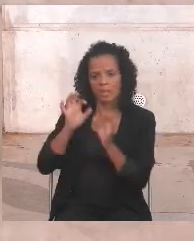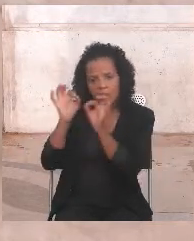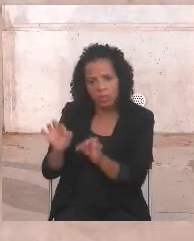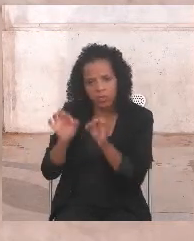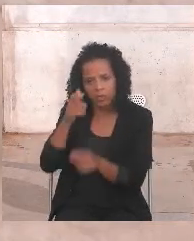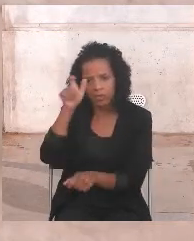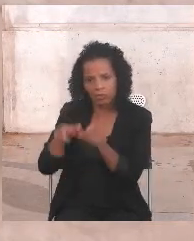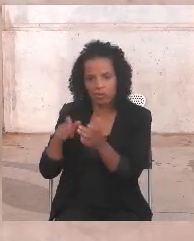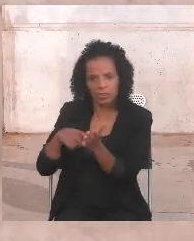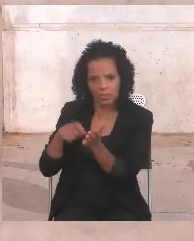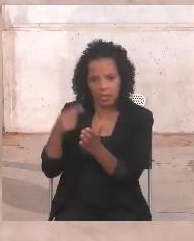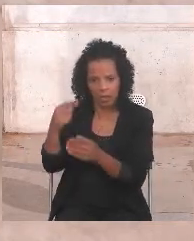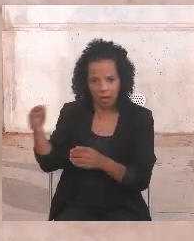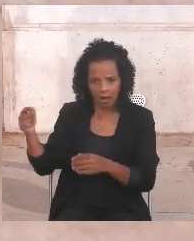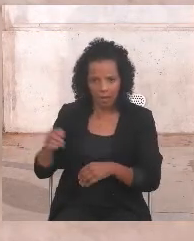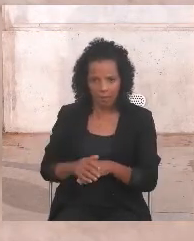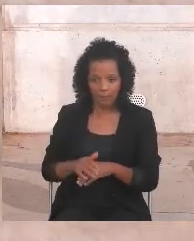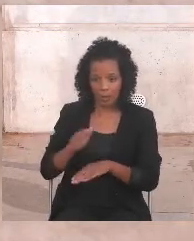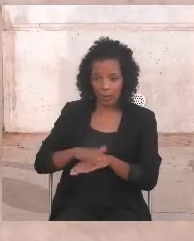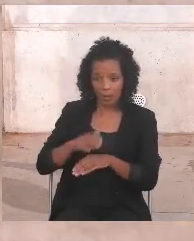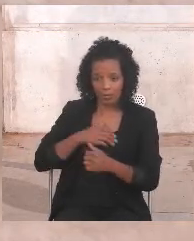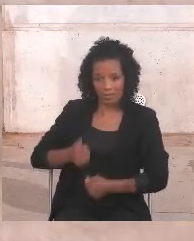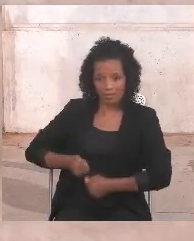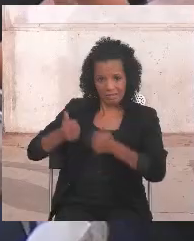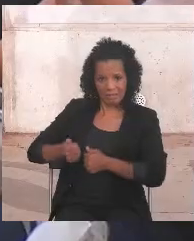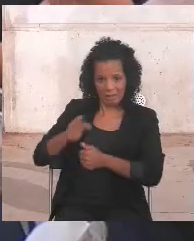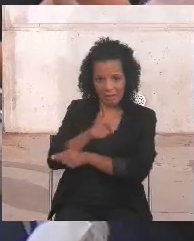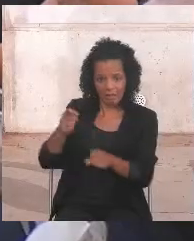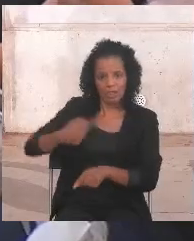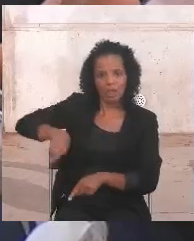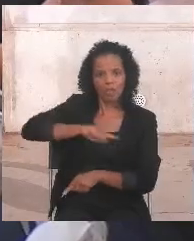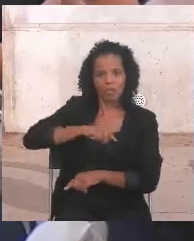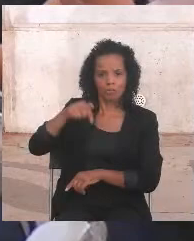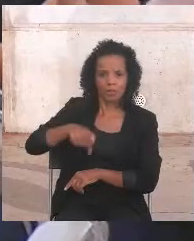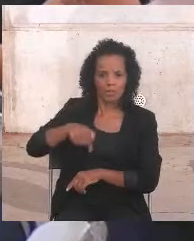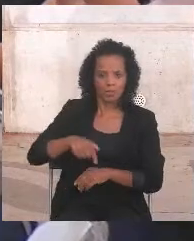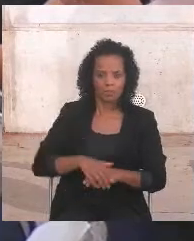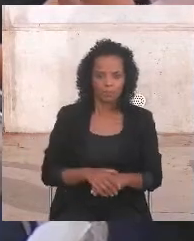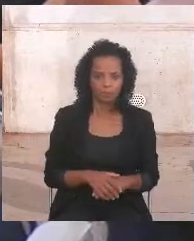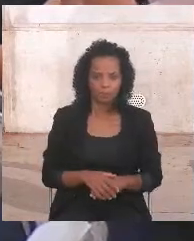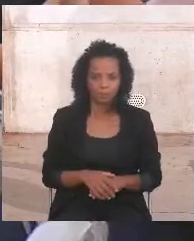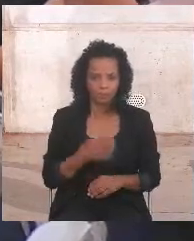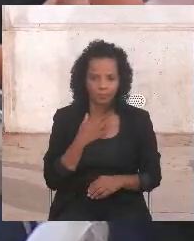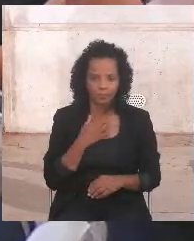cuida de quem precisa. É para essa cidade que estamos aqui.